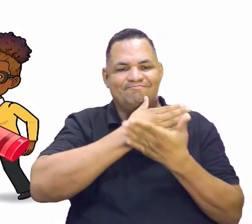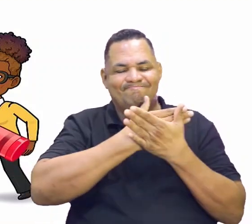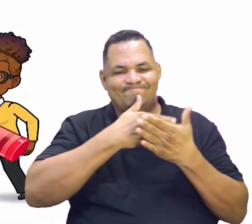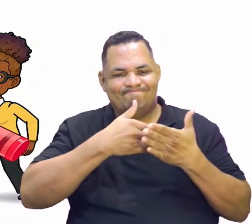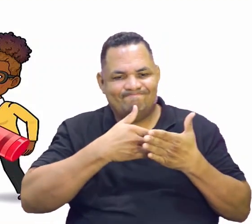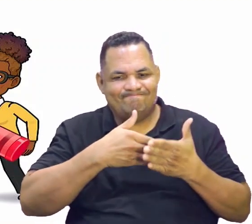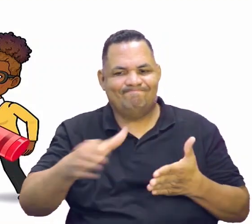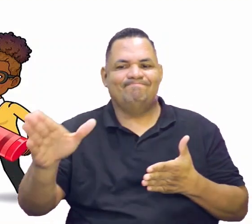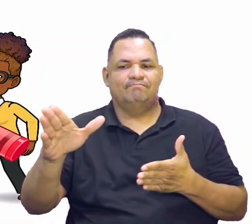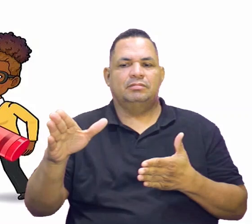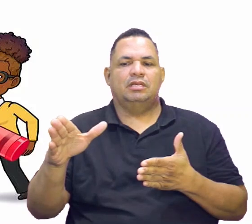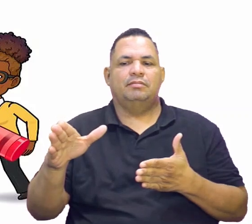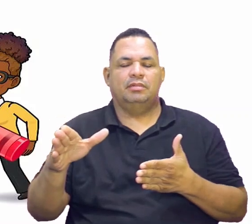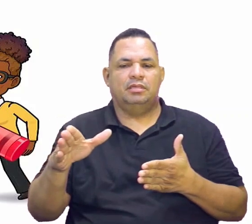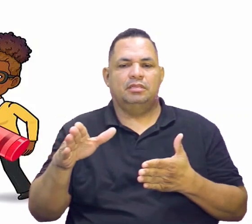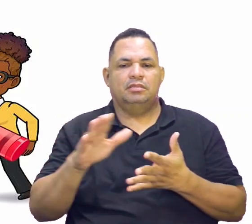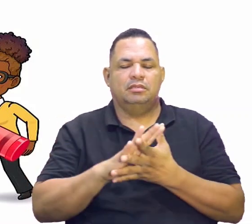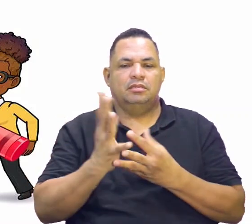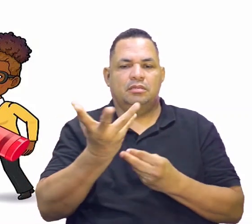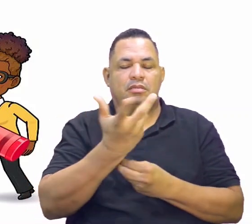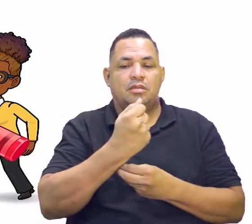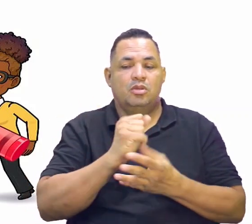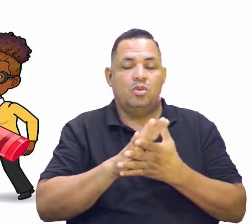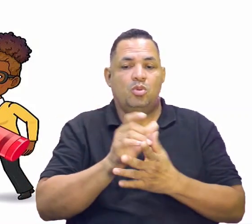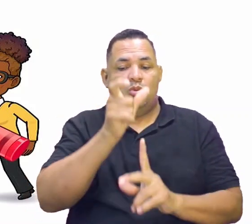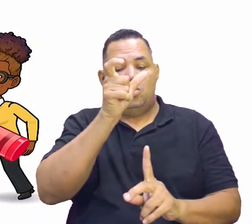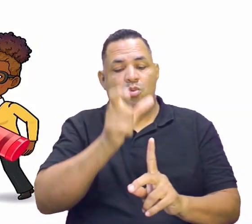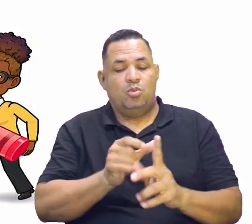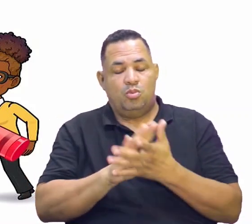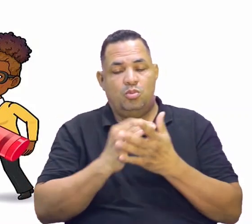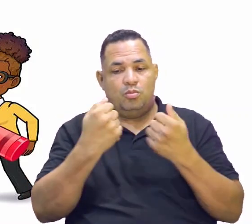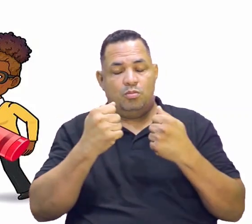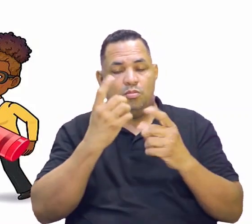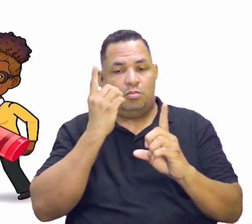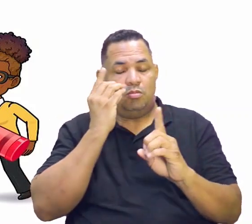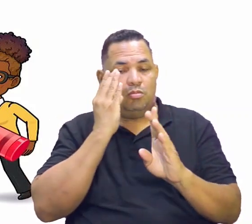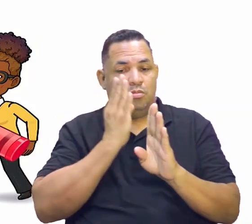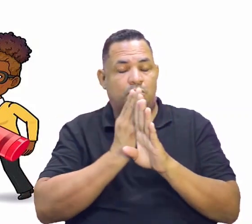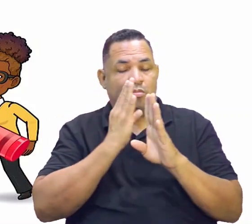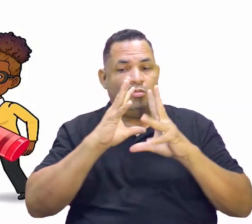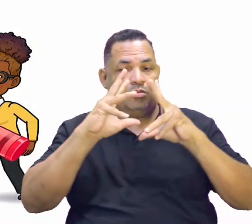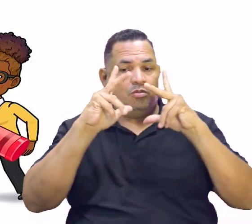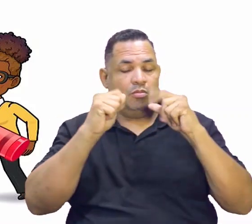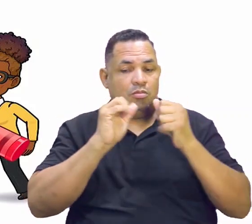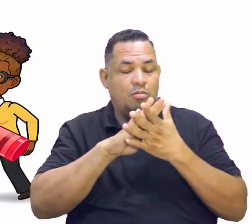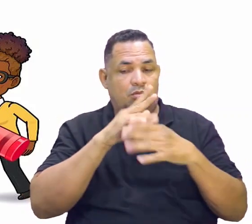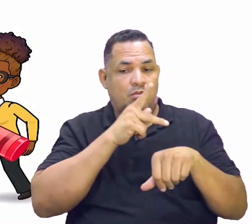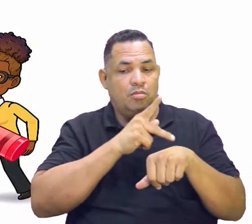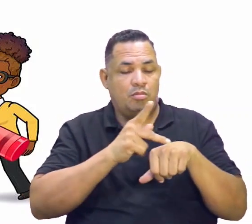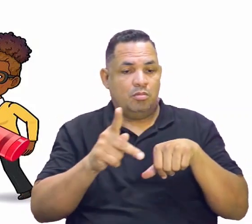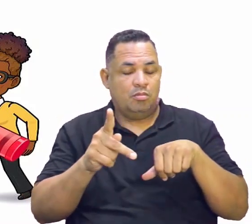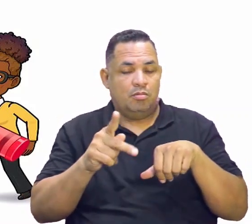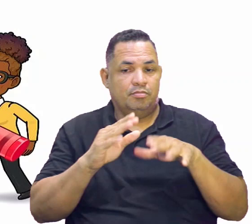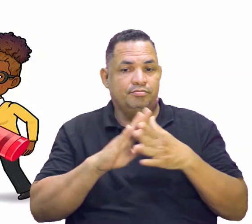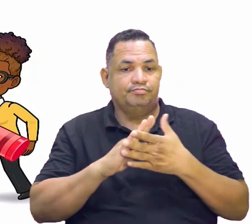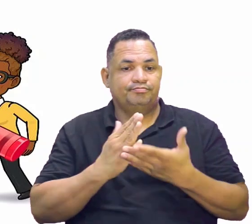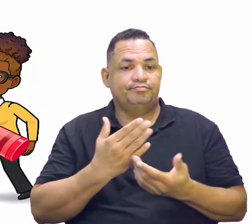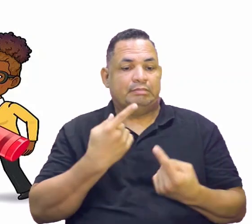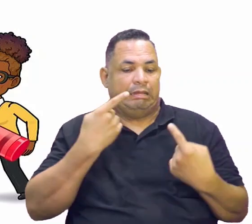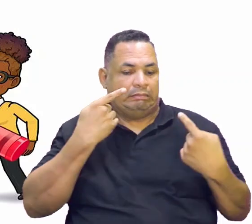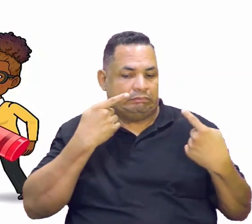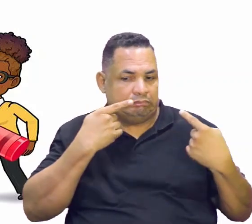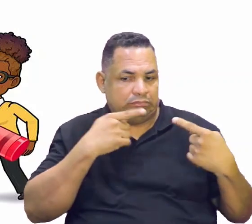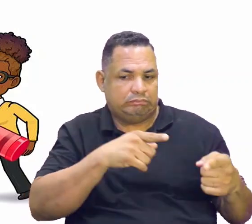da arte, para que o homem pudesse ser encontrado em sua total pureza, ainda não condenado